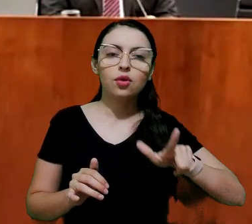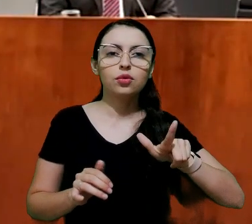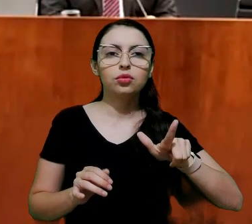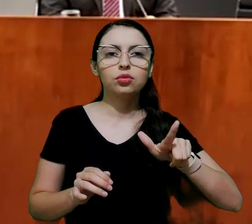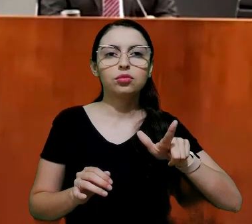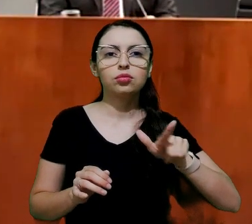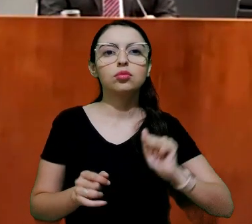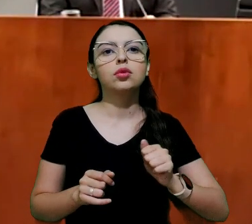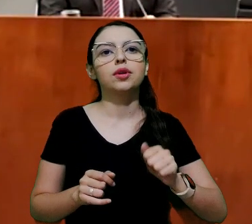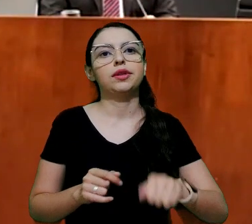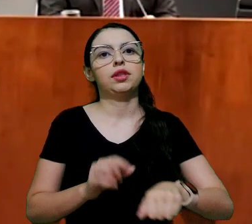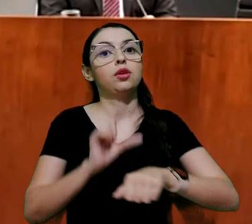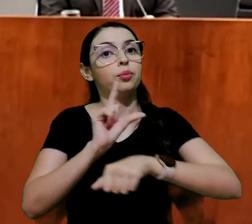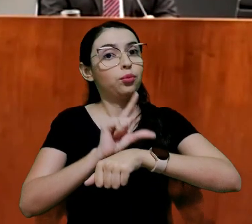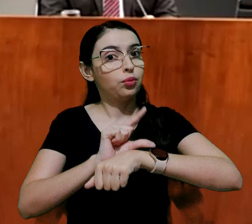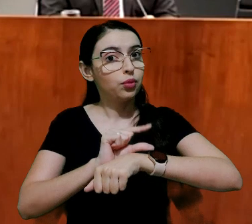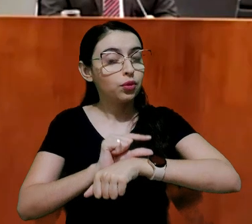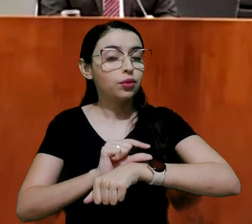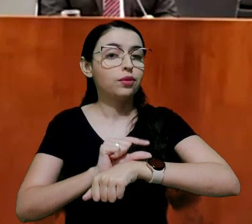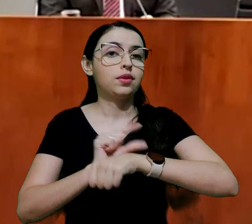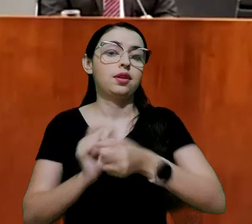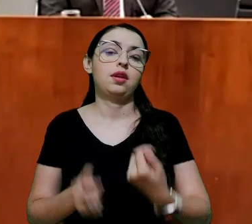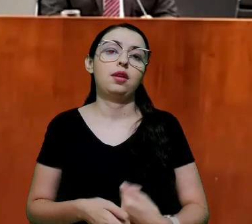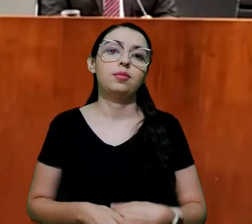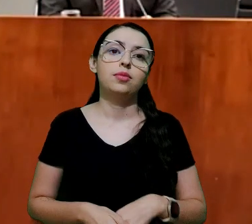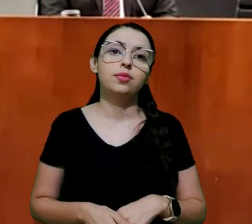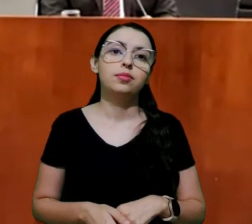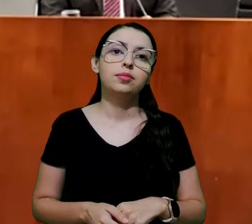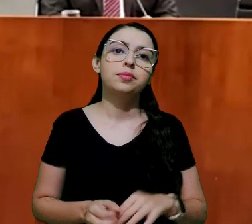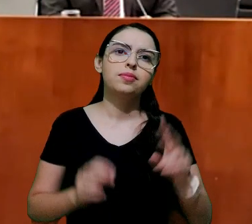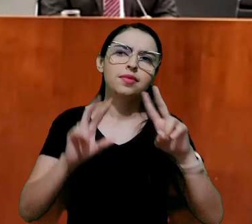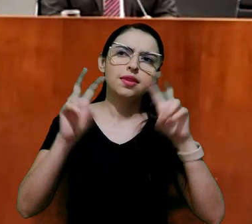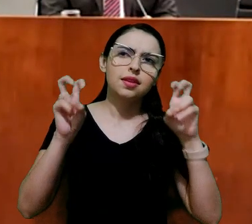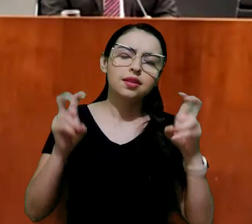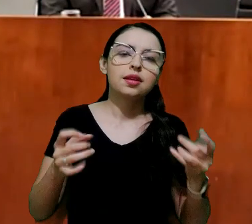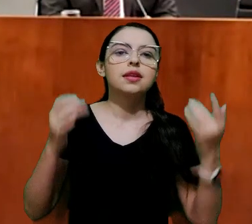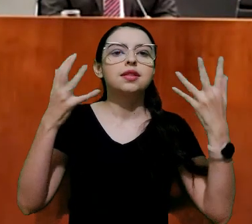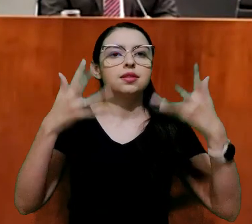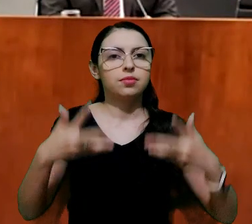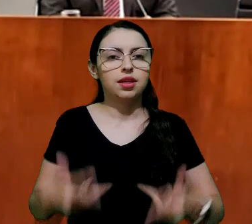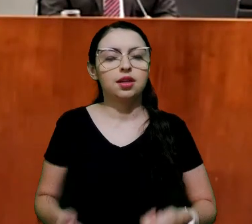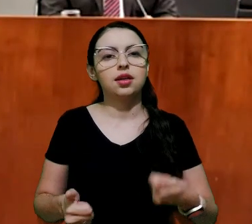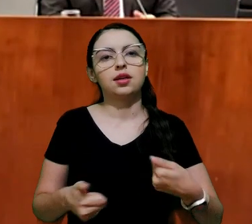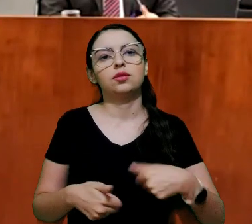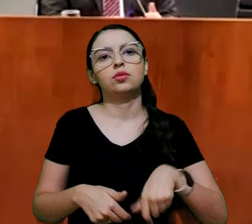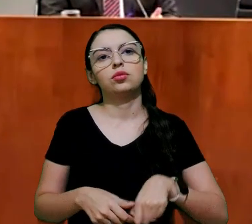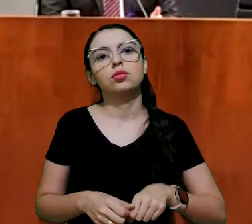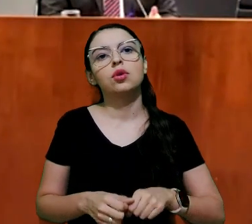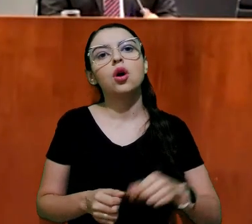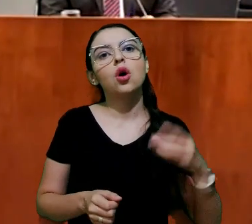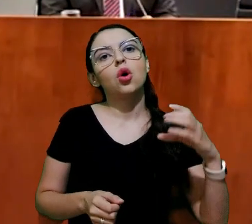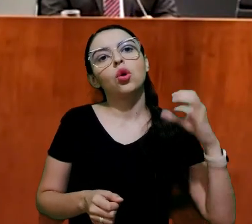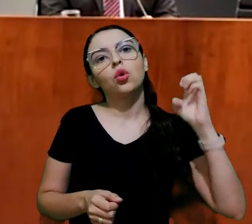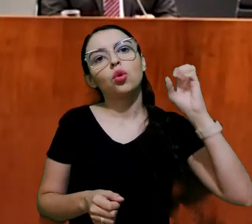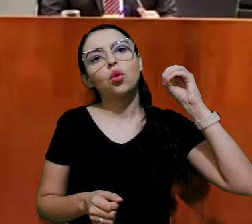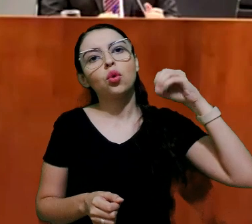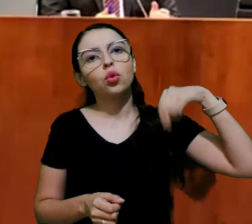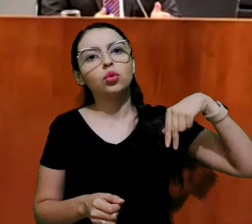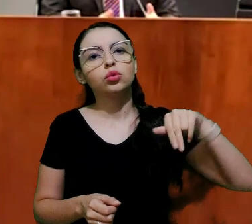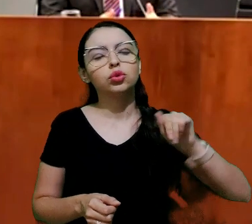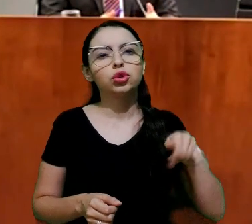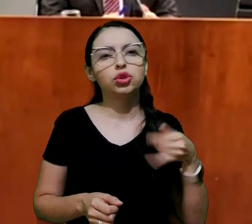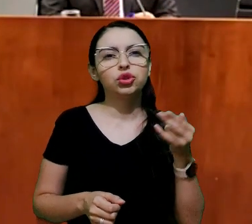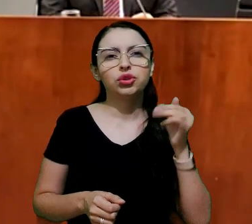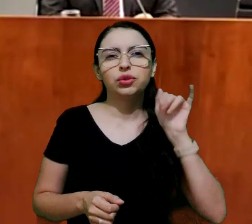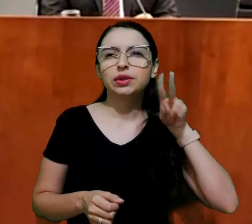temos, principalmente as questões pertinentes à sucessão do cônjuge convivente, à sucessão de descendentes. Houve a